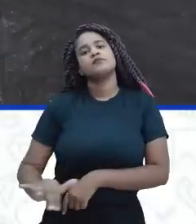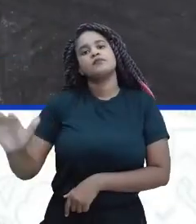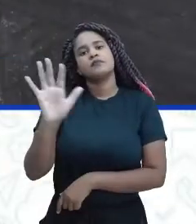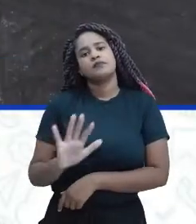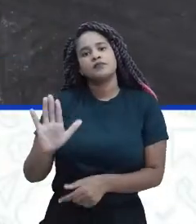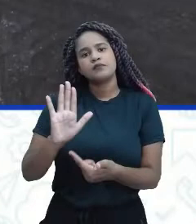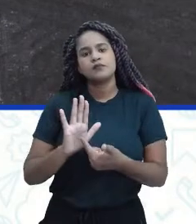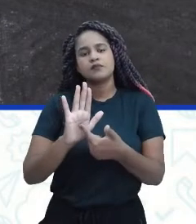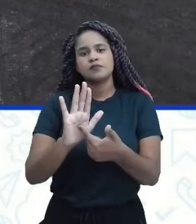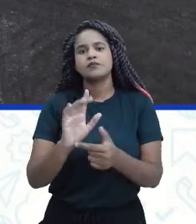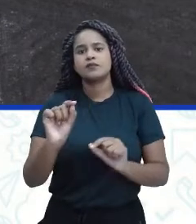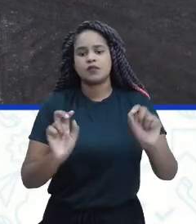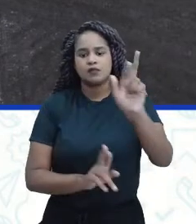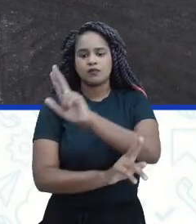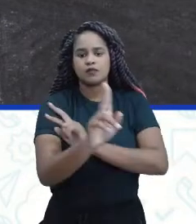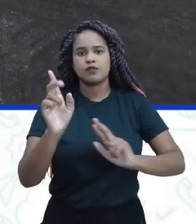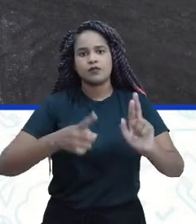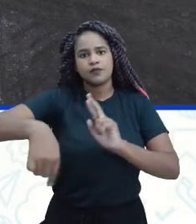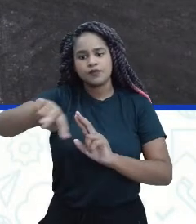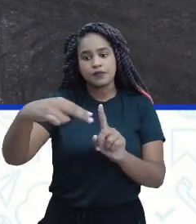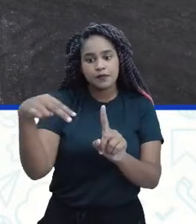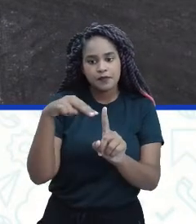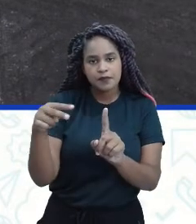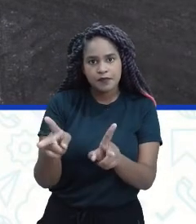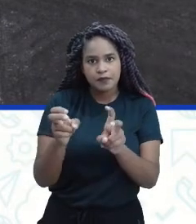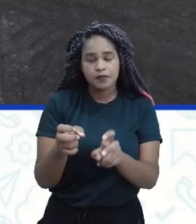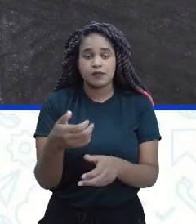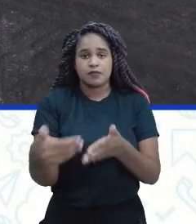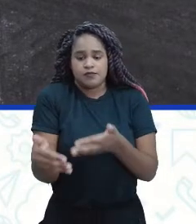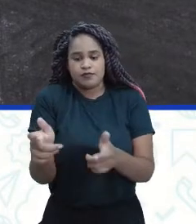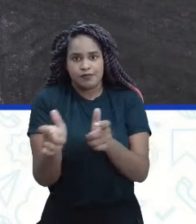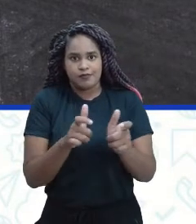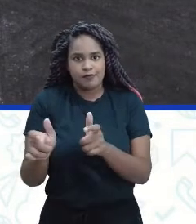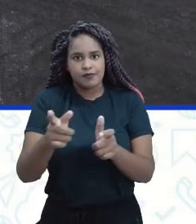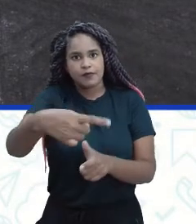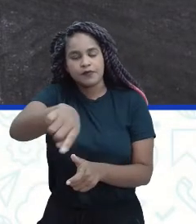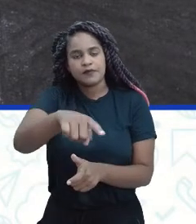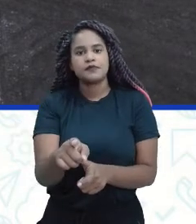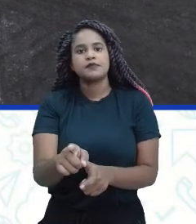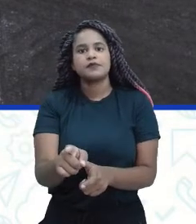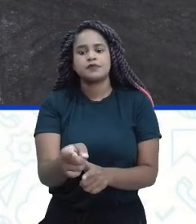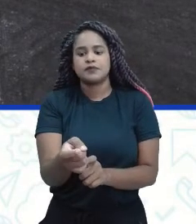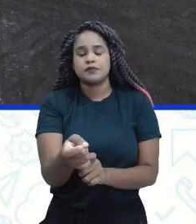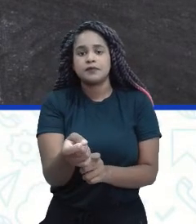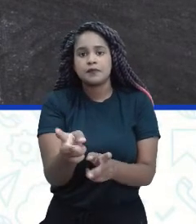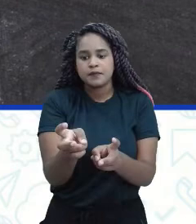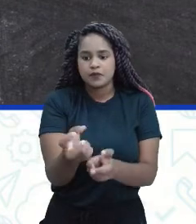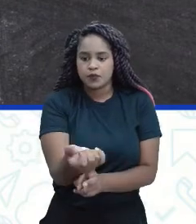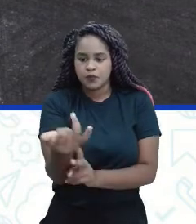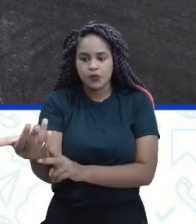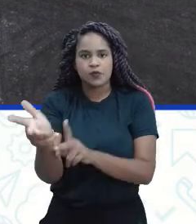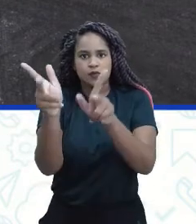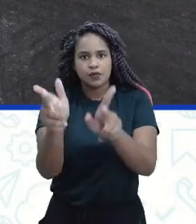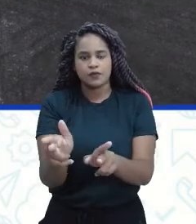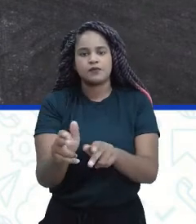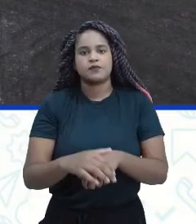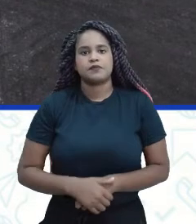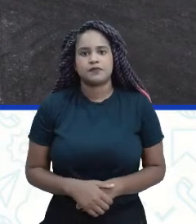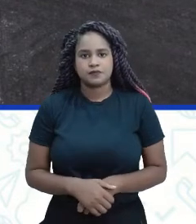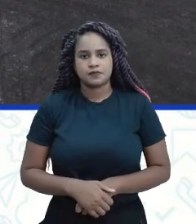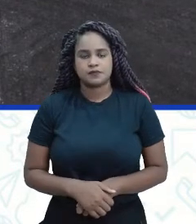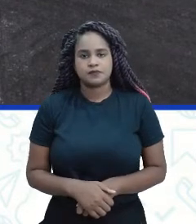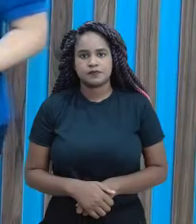tenham essa diferença para que você perceba que, independente do lugar que você pegar, a quantidade vai ser a mesma, né? O tamanho vai ser o mesmo, tá